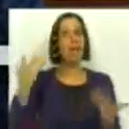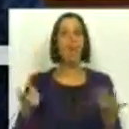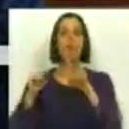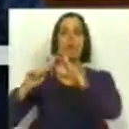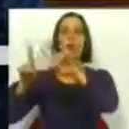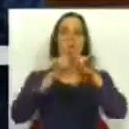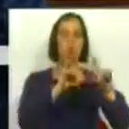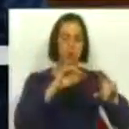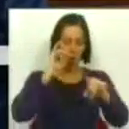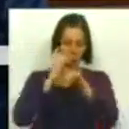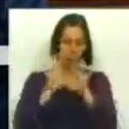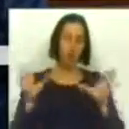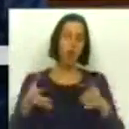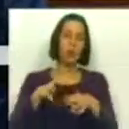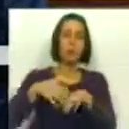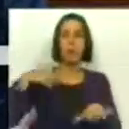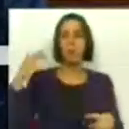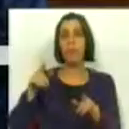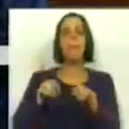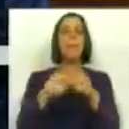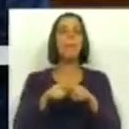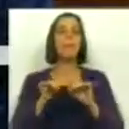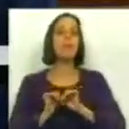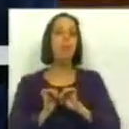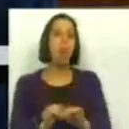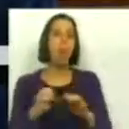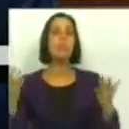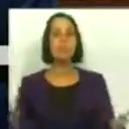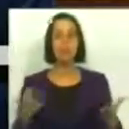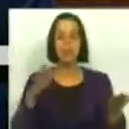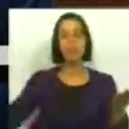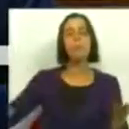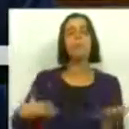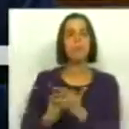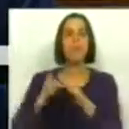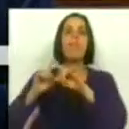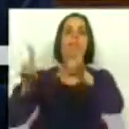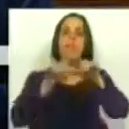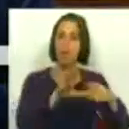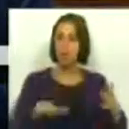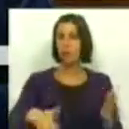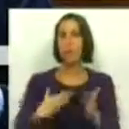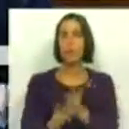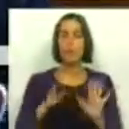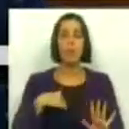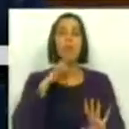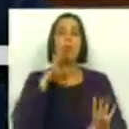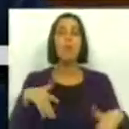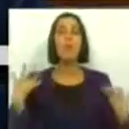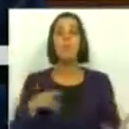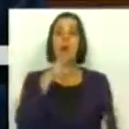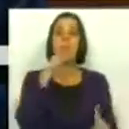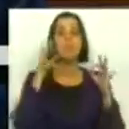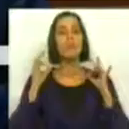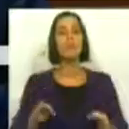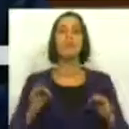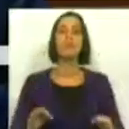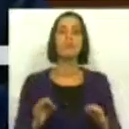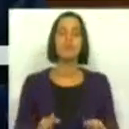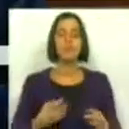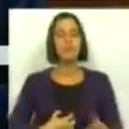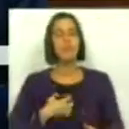que os outros grupos parlamentares dos partidos da oposição apresentaram várias propostas. E o que posso aqui assegurar